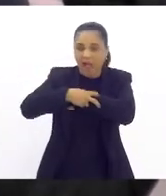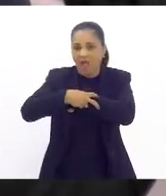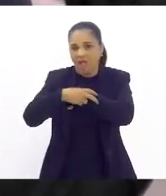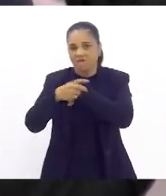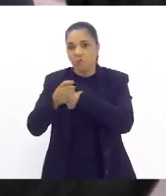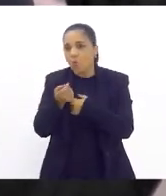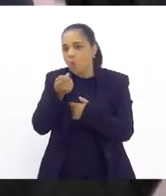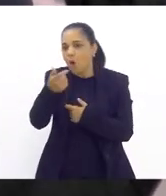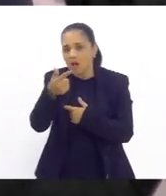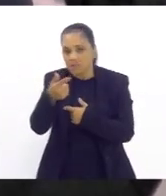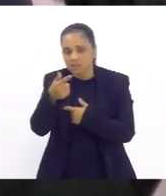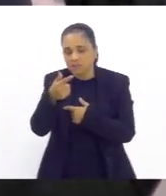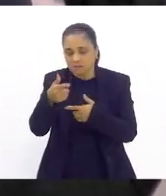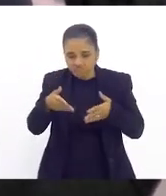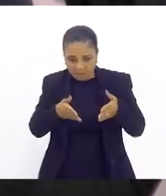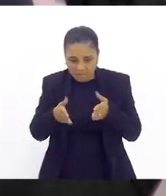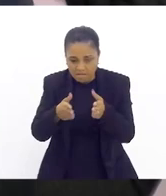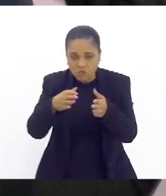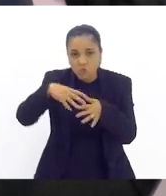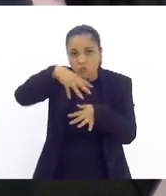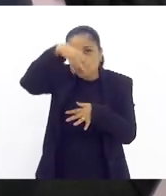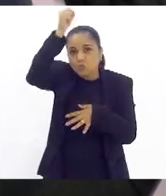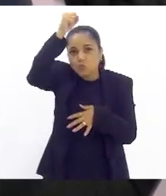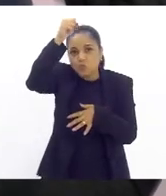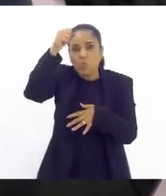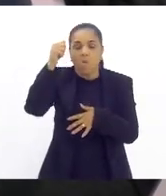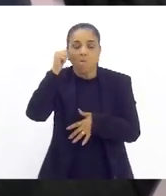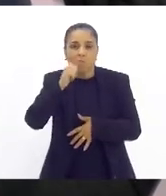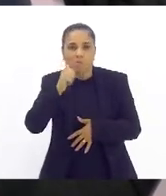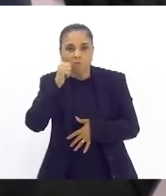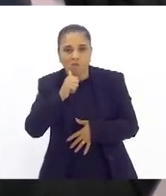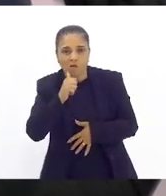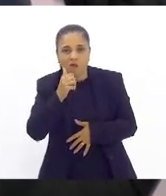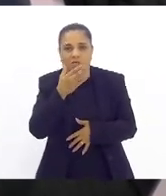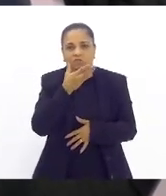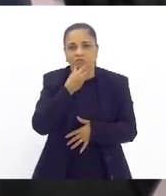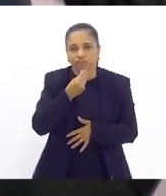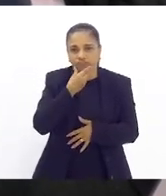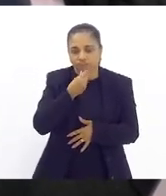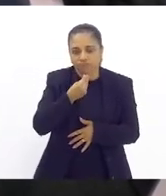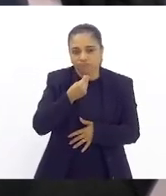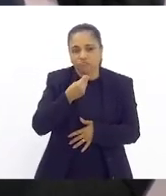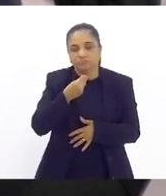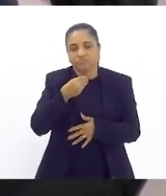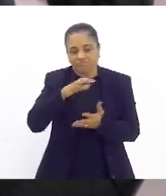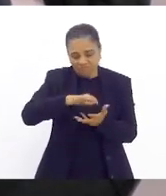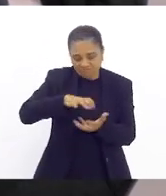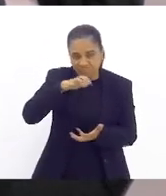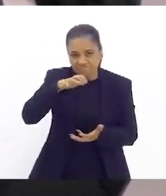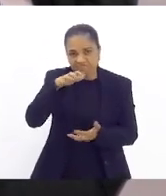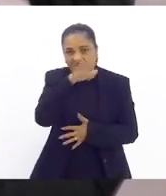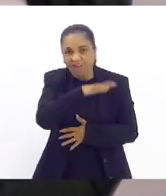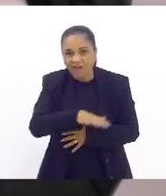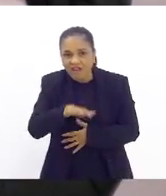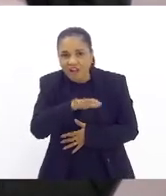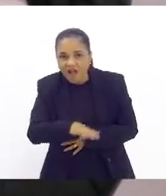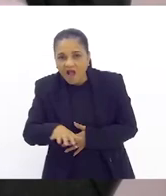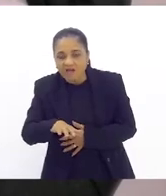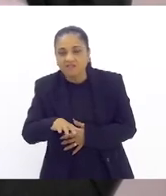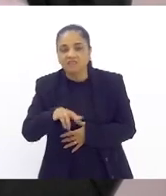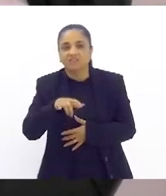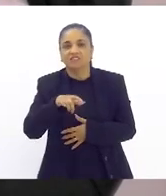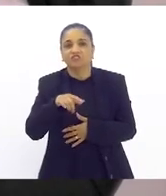caminhos escuros mulheres senhoras crianças andam à noite